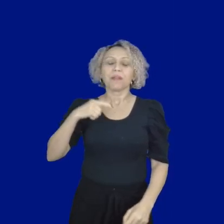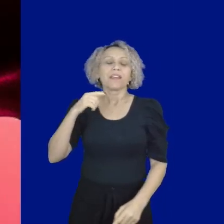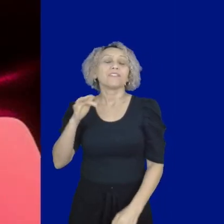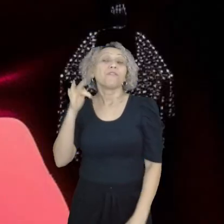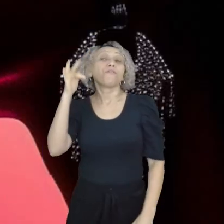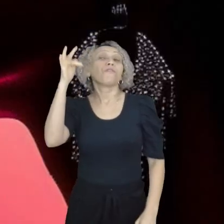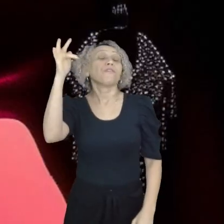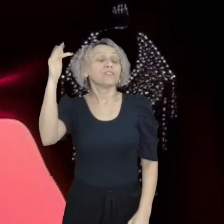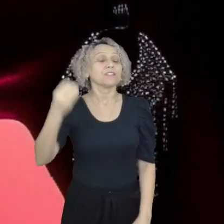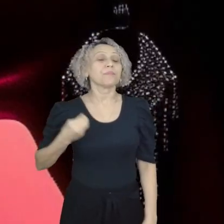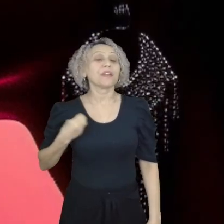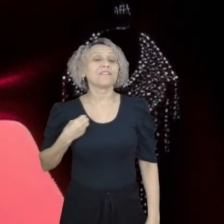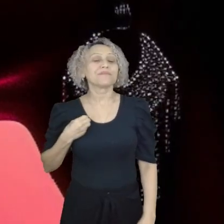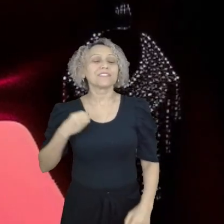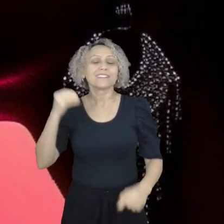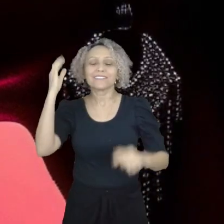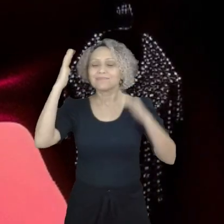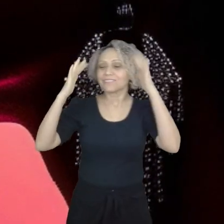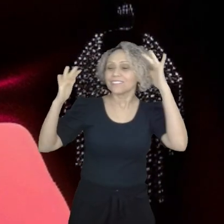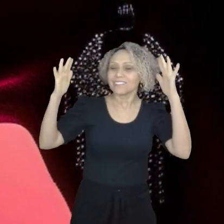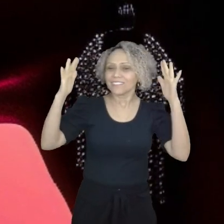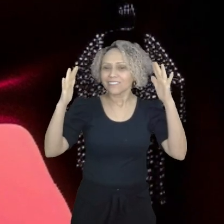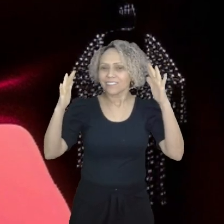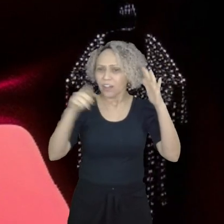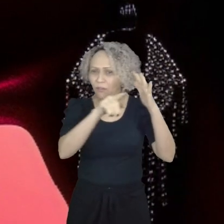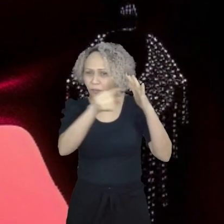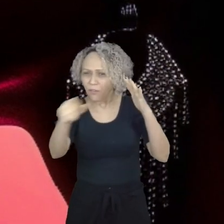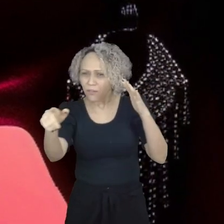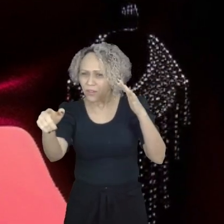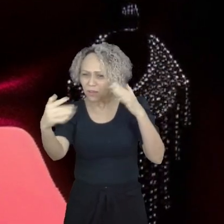Não vão mais conseguir me anular, me calar.